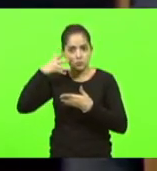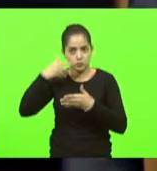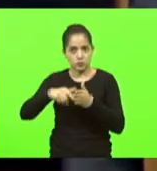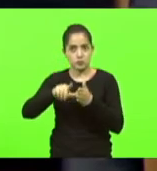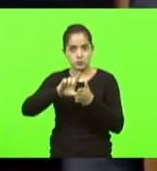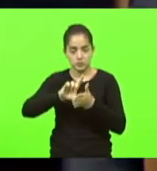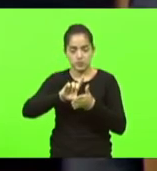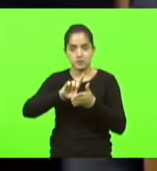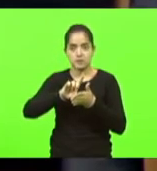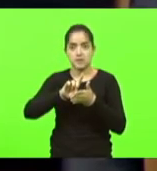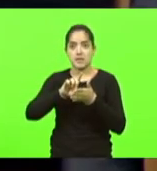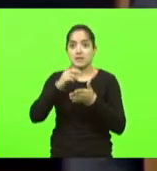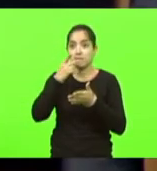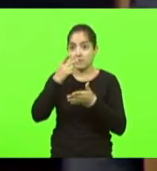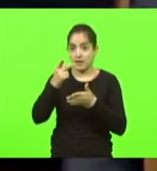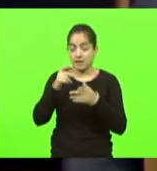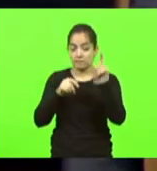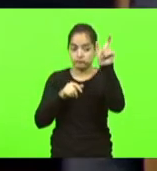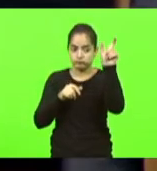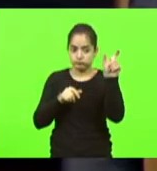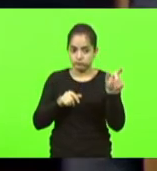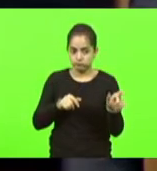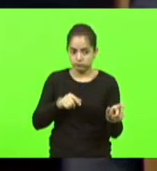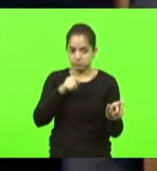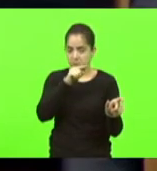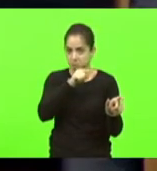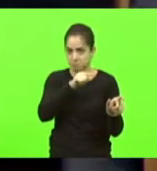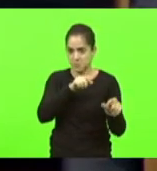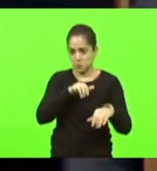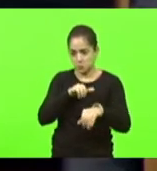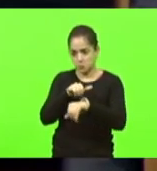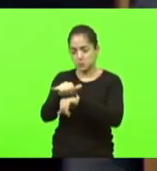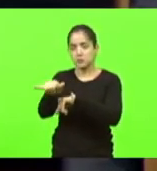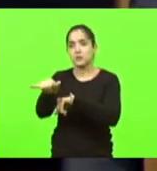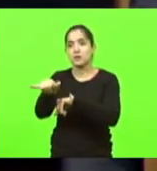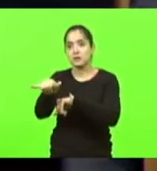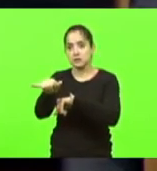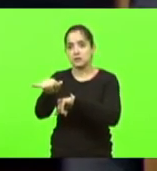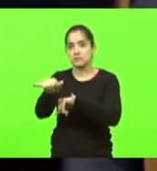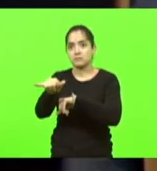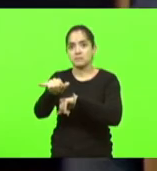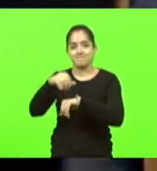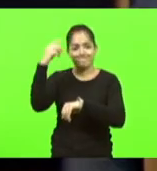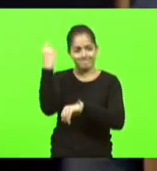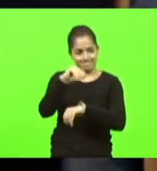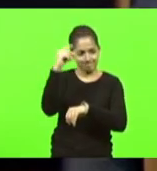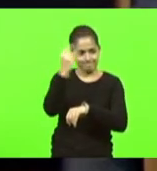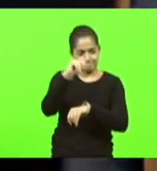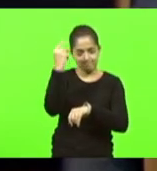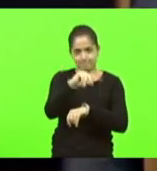Ele disse que se uma pessoa te engana Ela merece uma surra